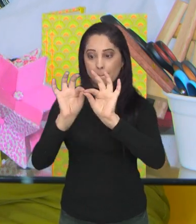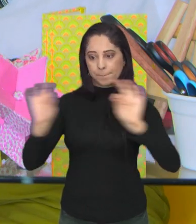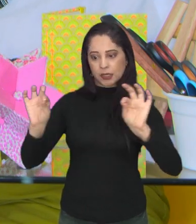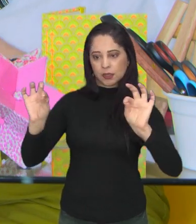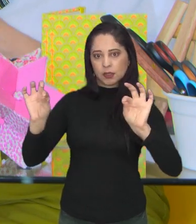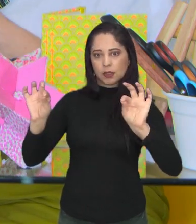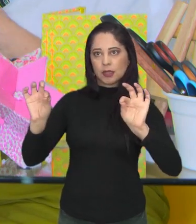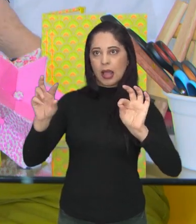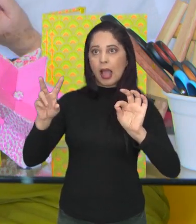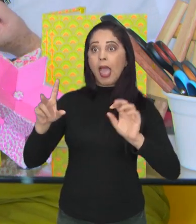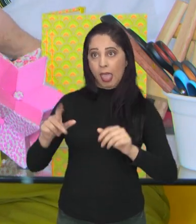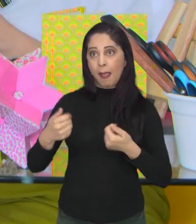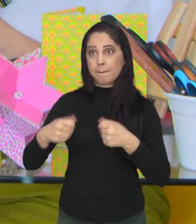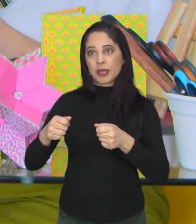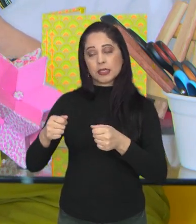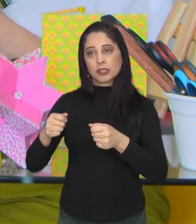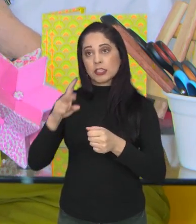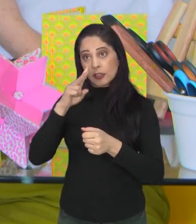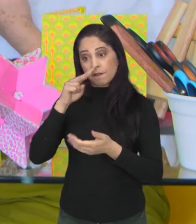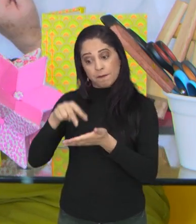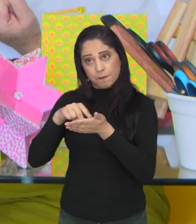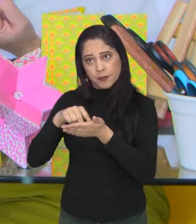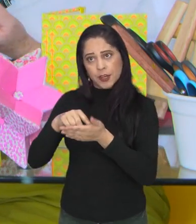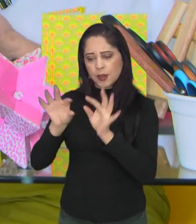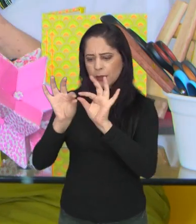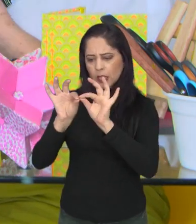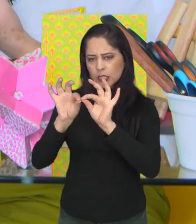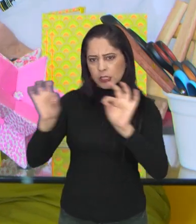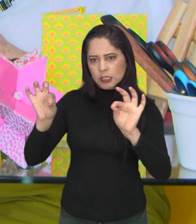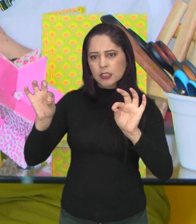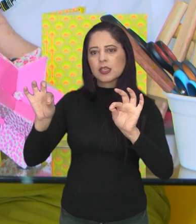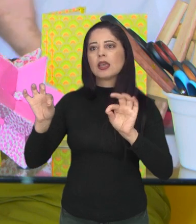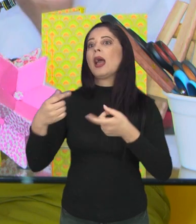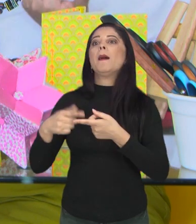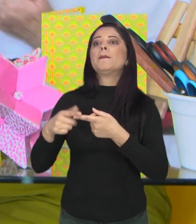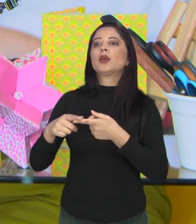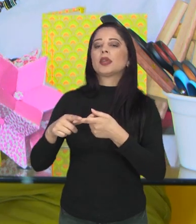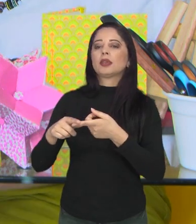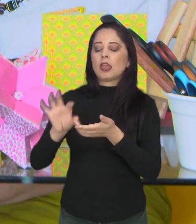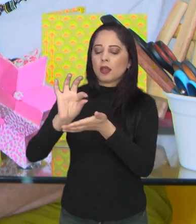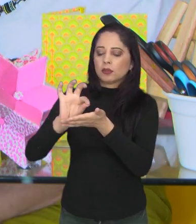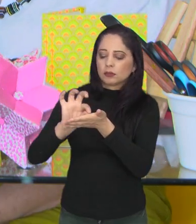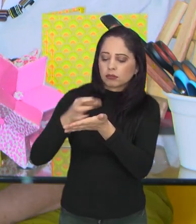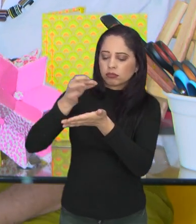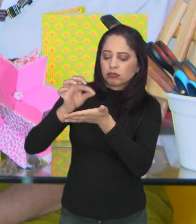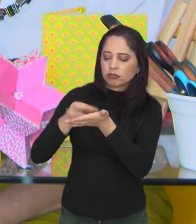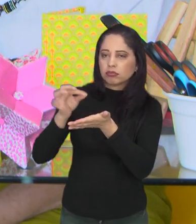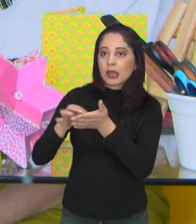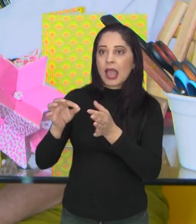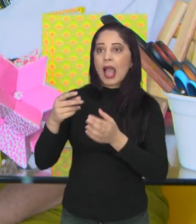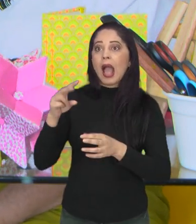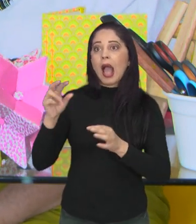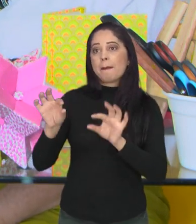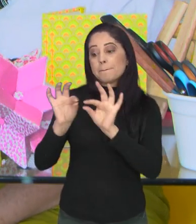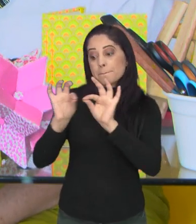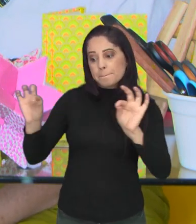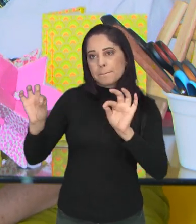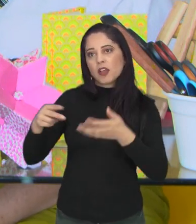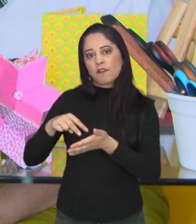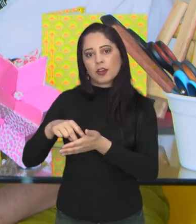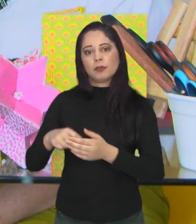linha é importante ela não ela não pode arrebentar porque a gente vai estar puxando então a cera ajuda a ter resistência Bom